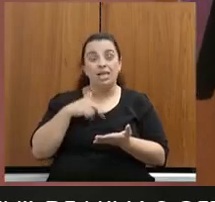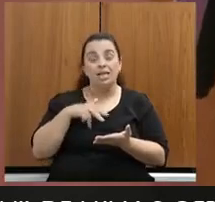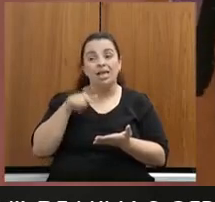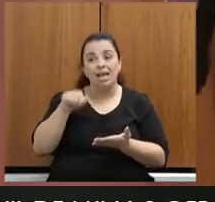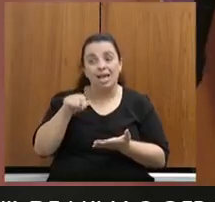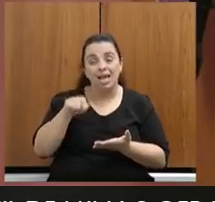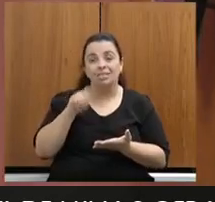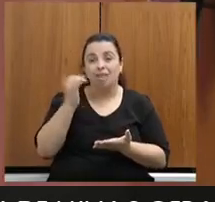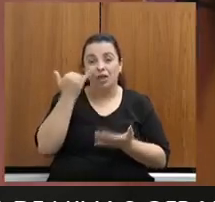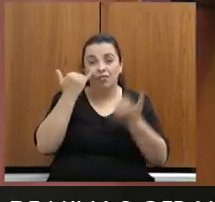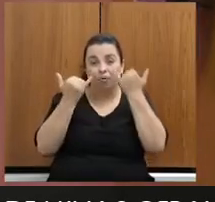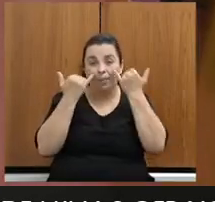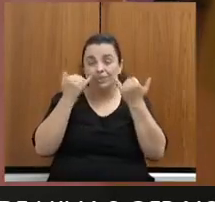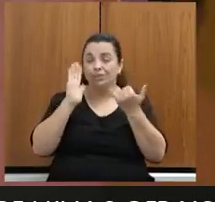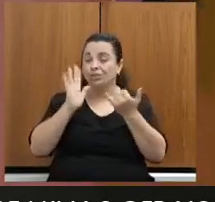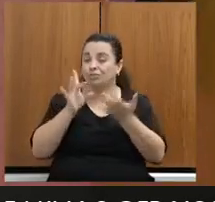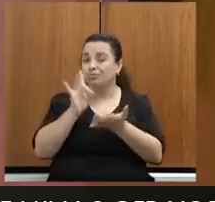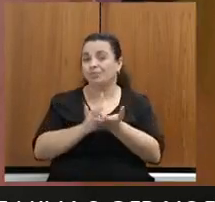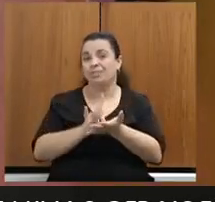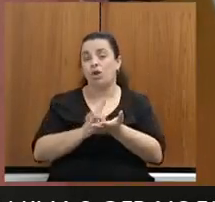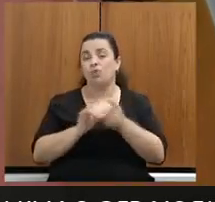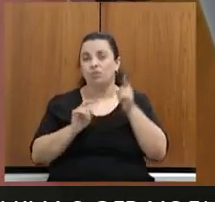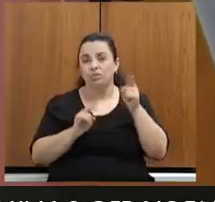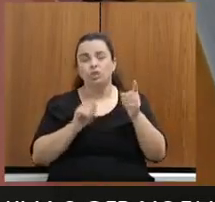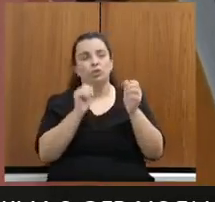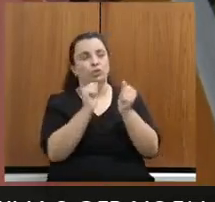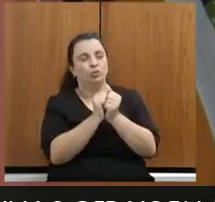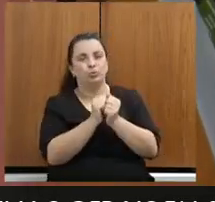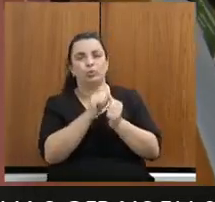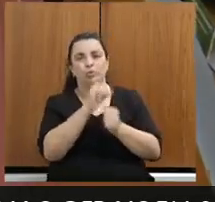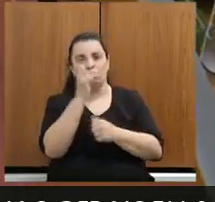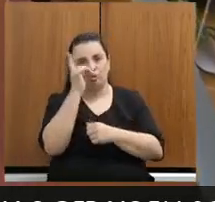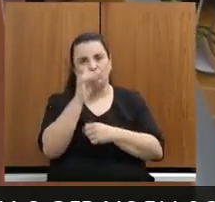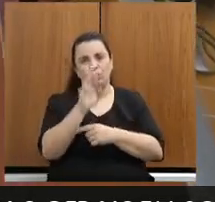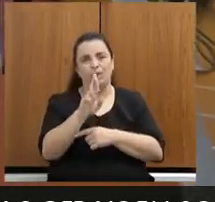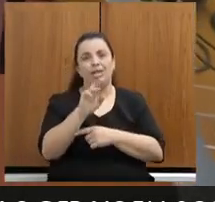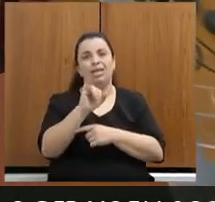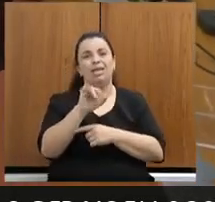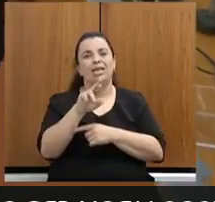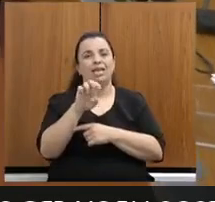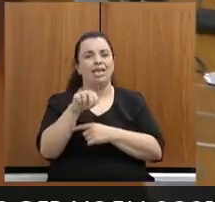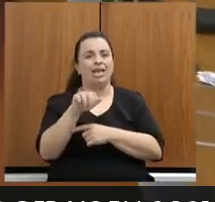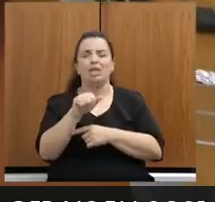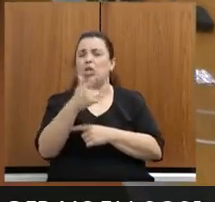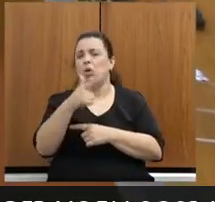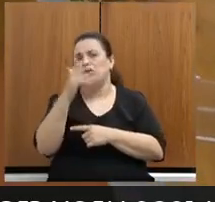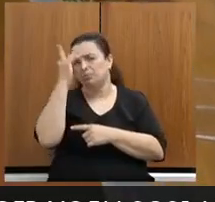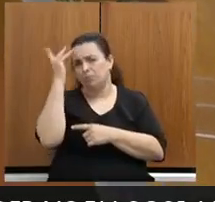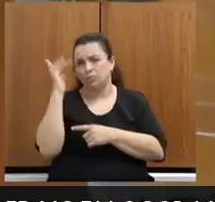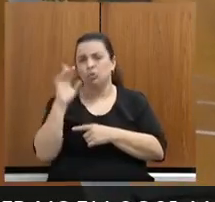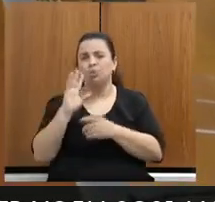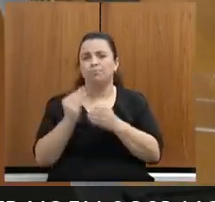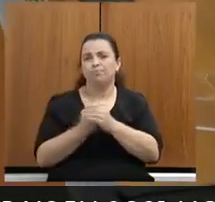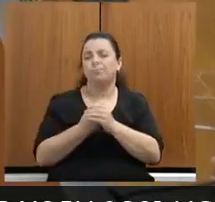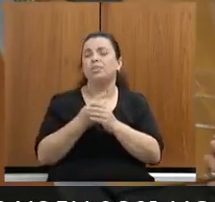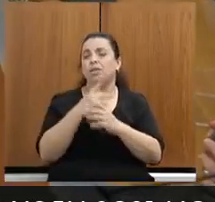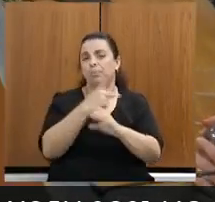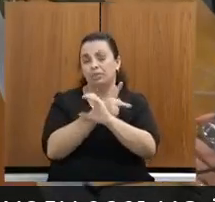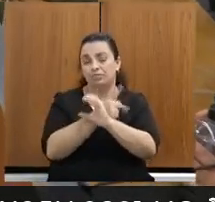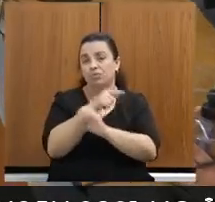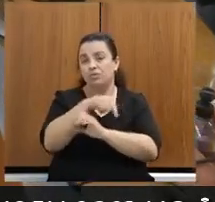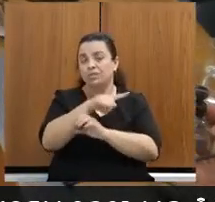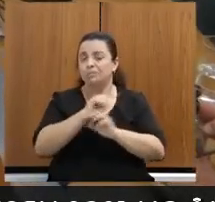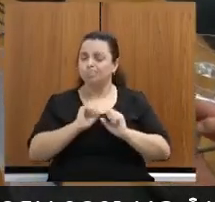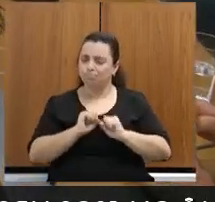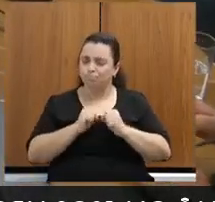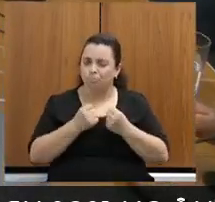o show Doutor Joaquim junto o doutor Irene Deus dá mais é que compõem a polícia civil e todos integrantes A polícia civil vem fazendo de